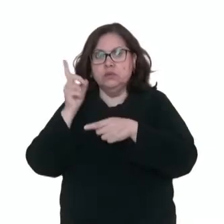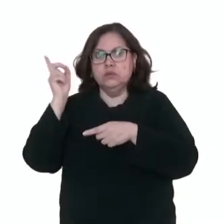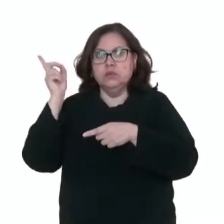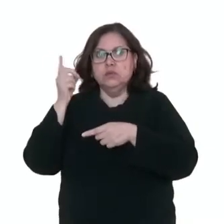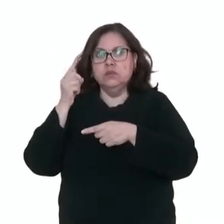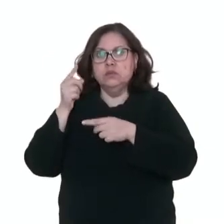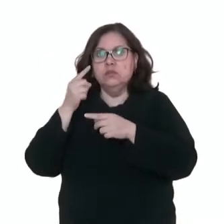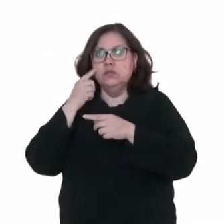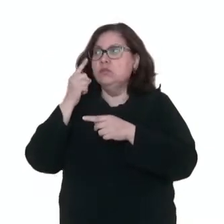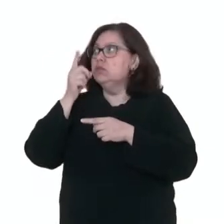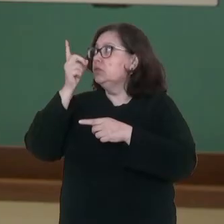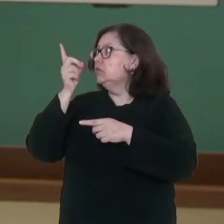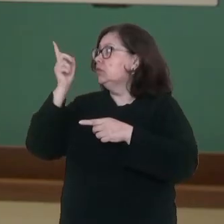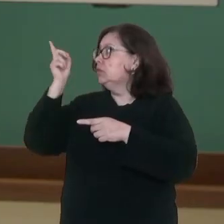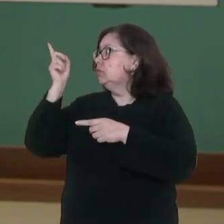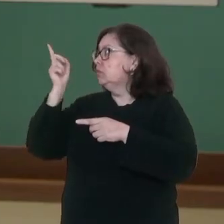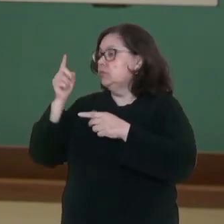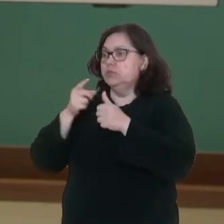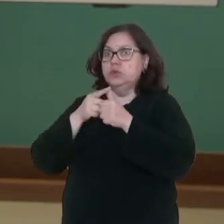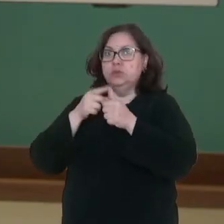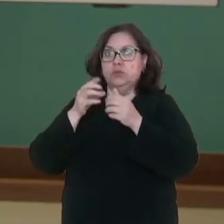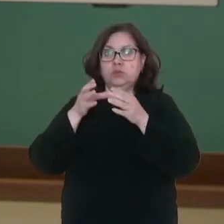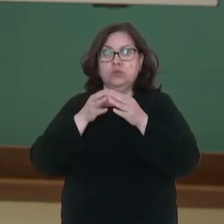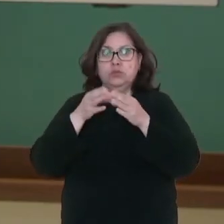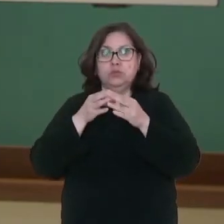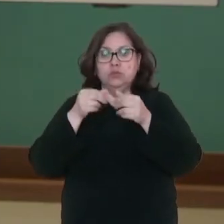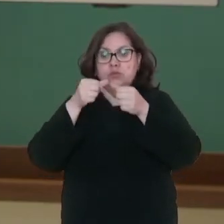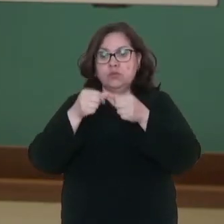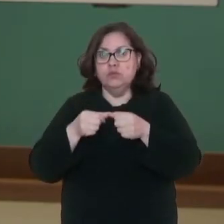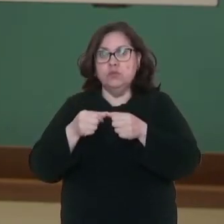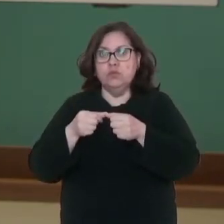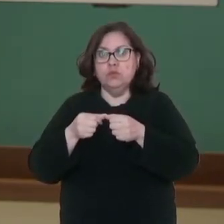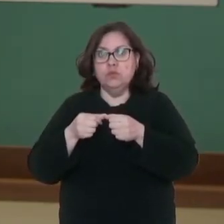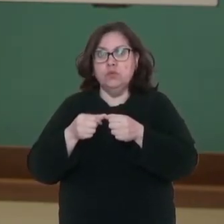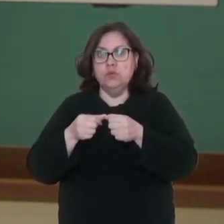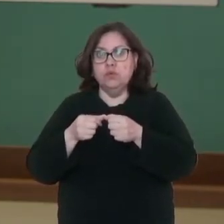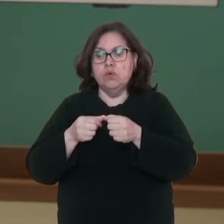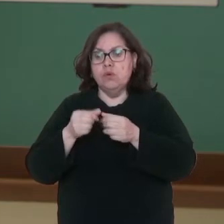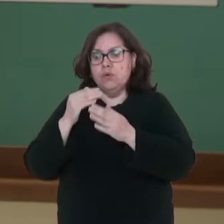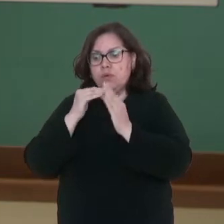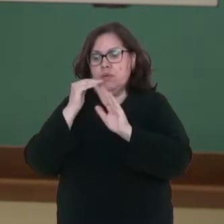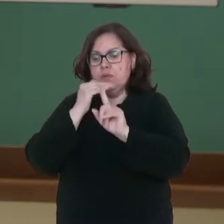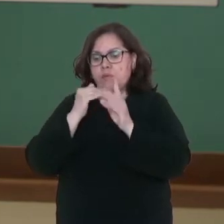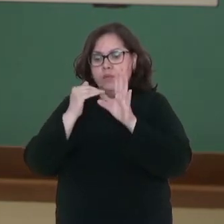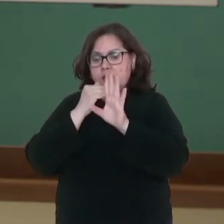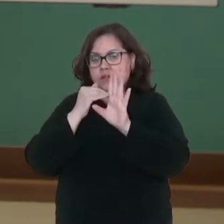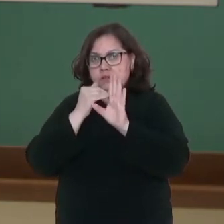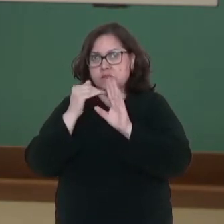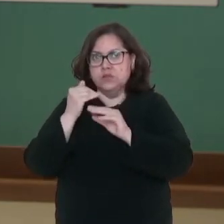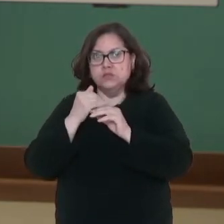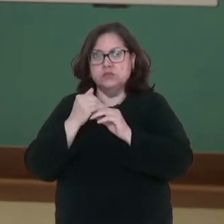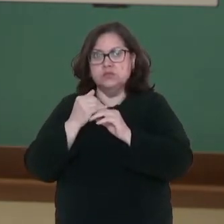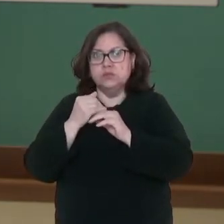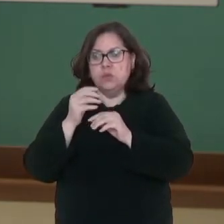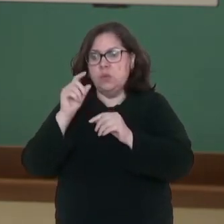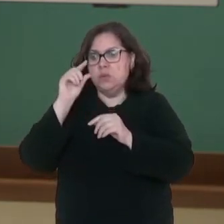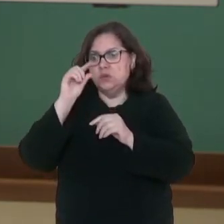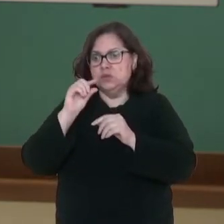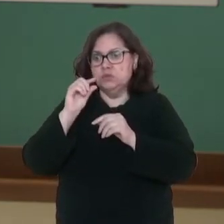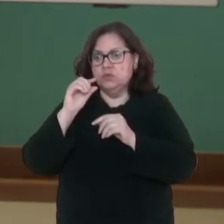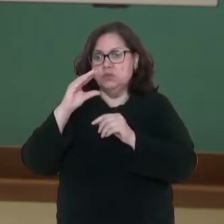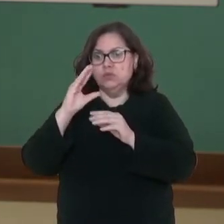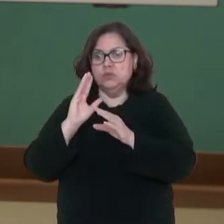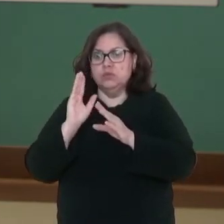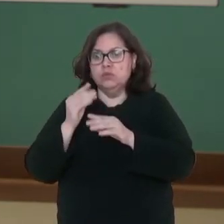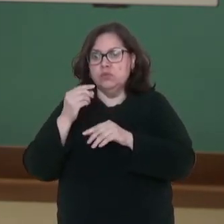aí a gente pode ver que esse primeiro grupo aqui ficou com uma parte dos genes ali, um pedaço do cromossomo